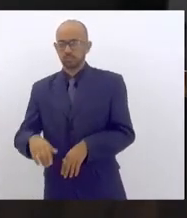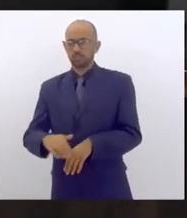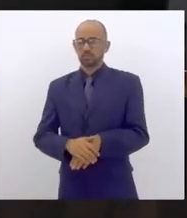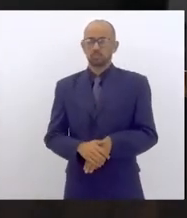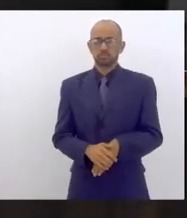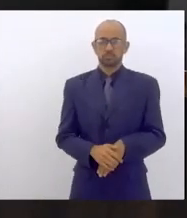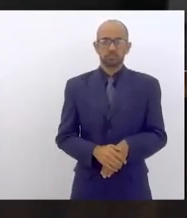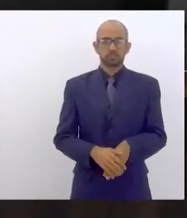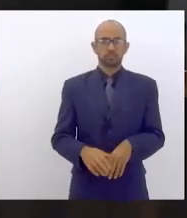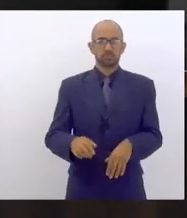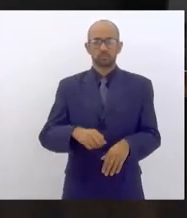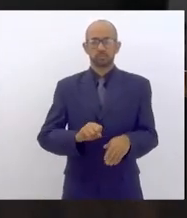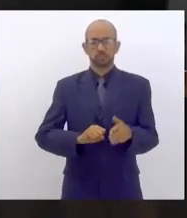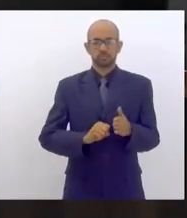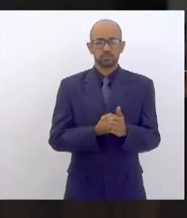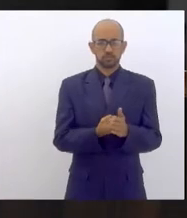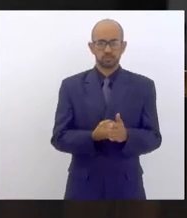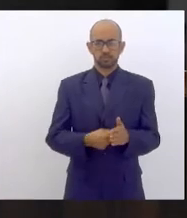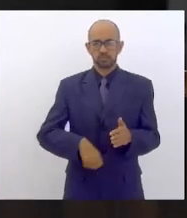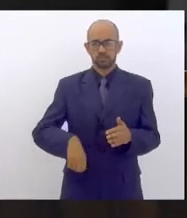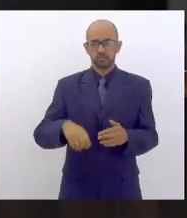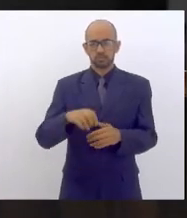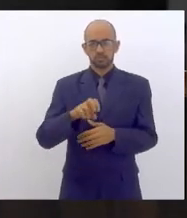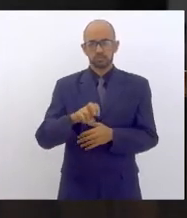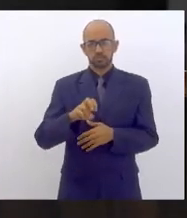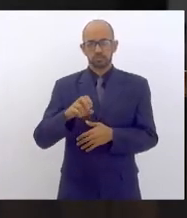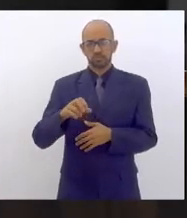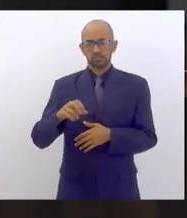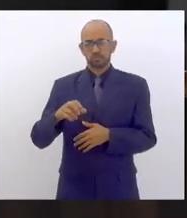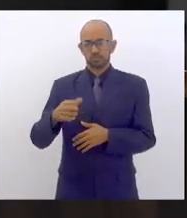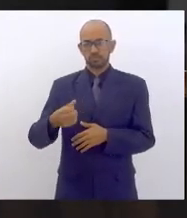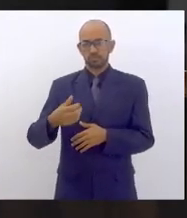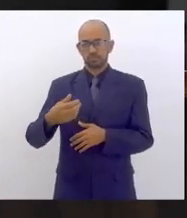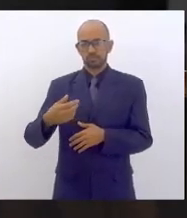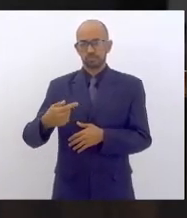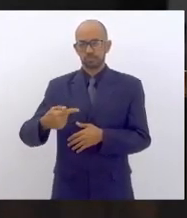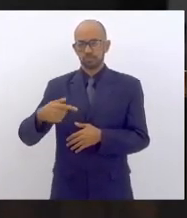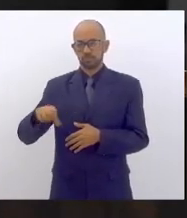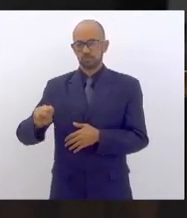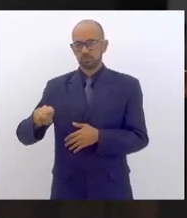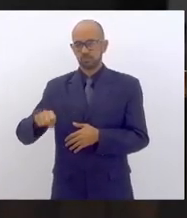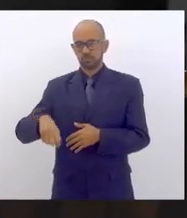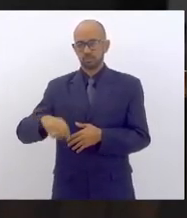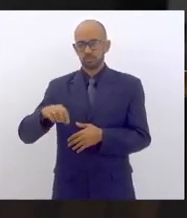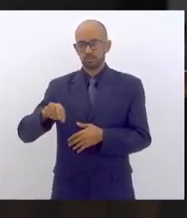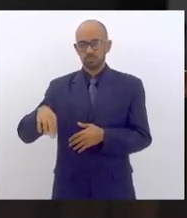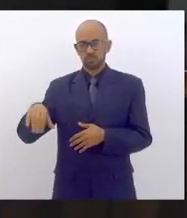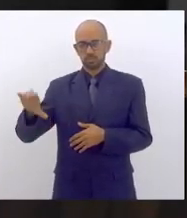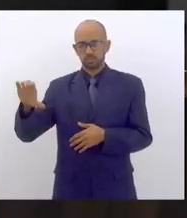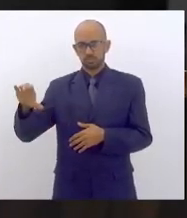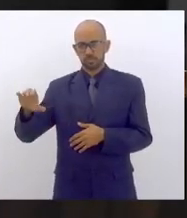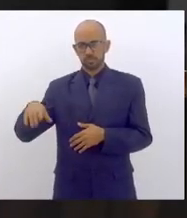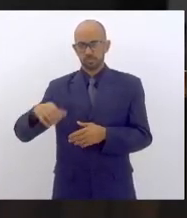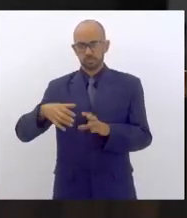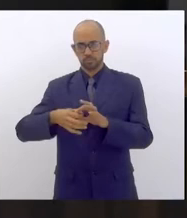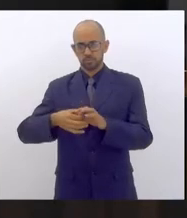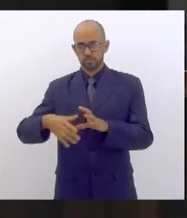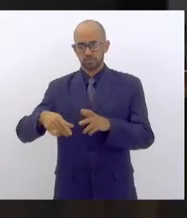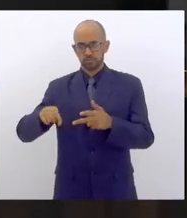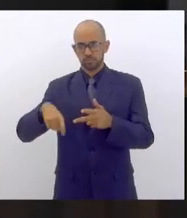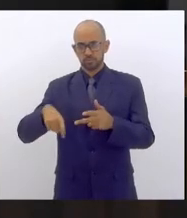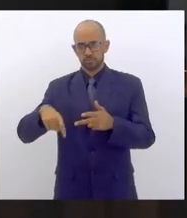de lei 5678 de 22, de autoria do deputado Carlos Mink, que autoriza o Poder Executivo a realizar a recomposição de